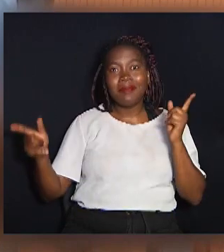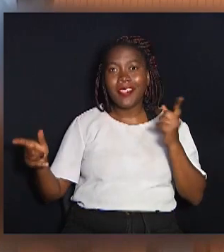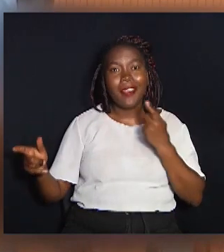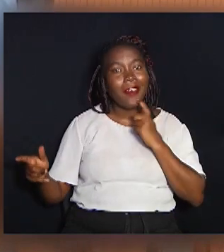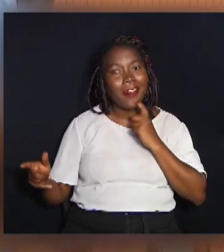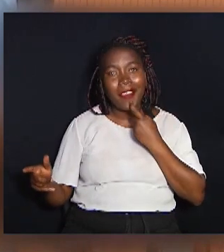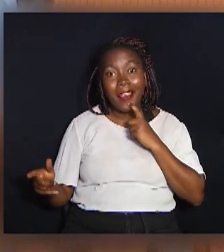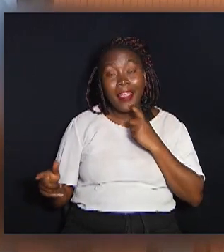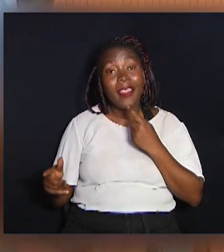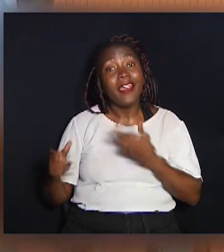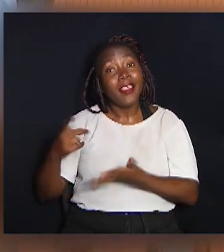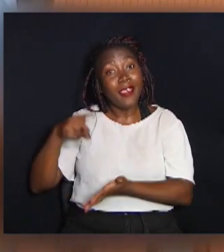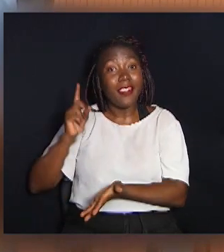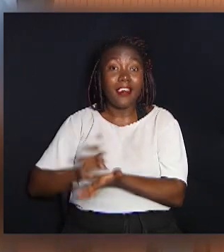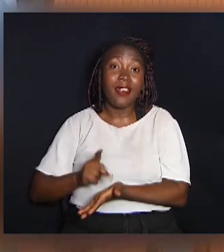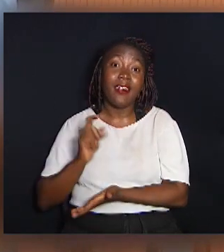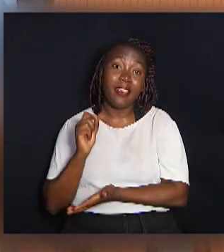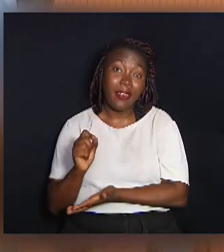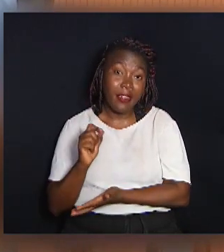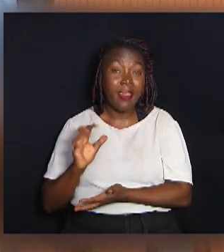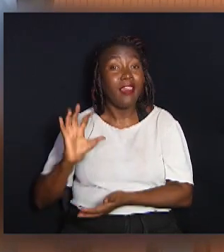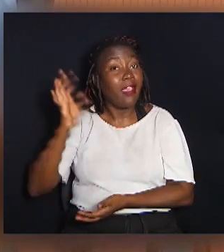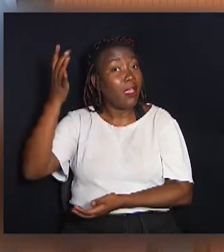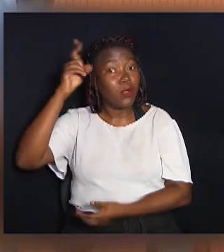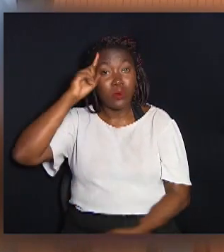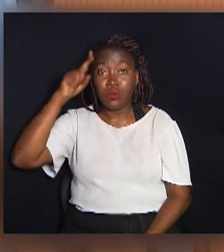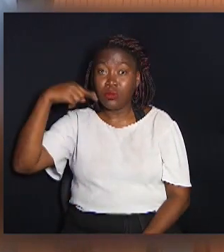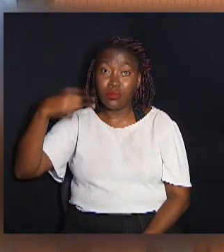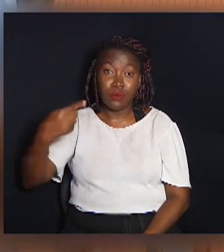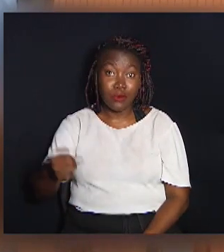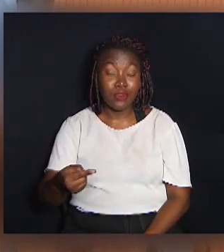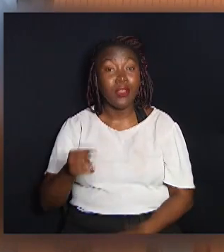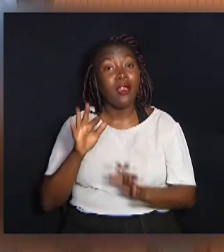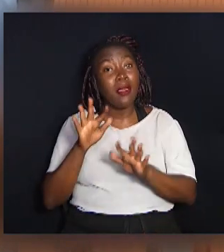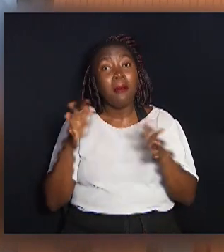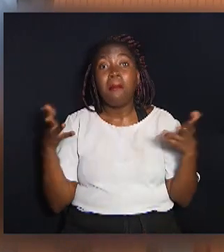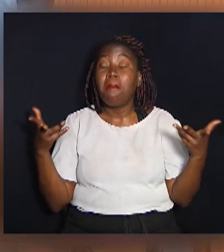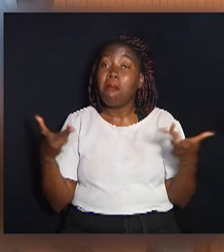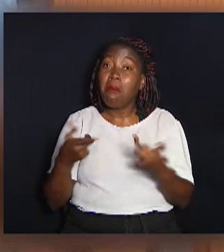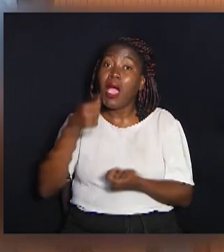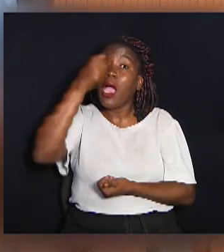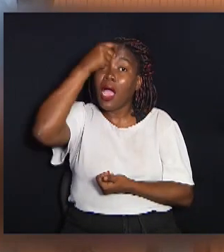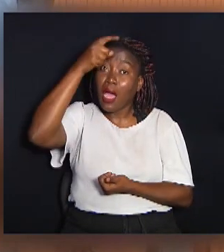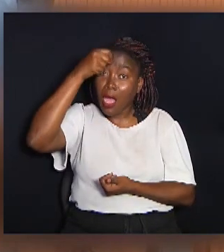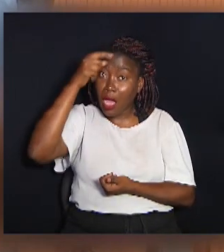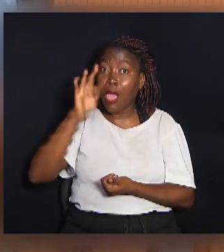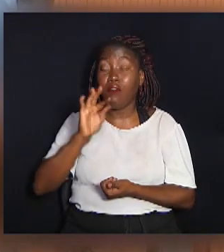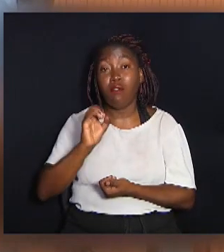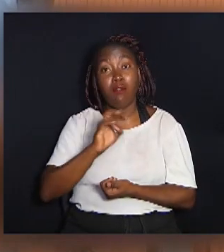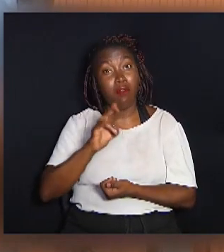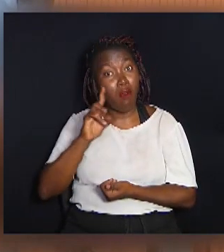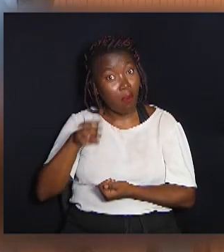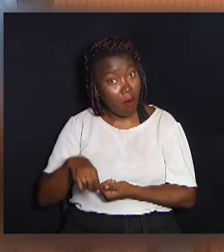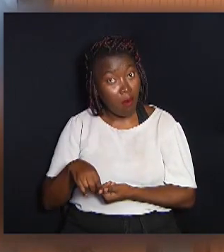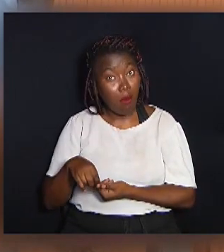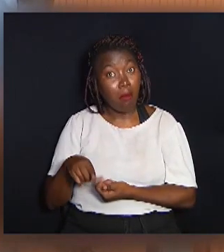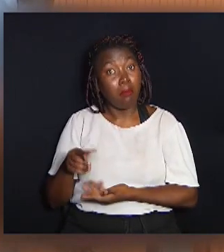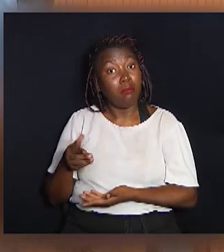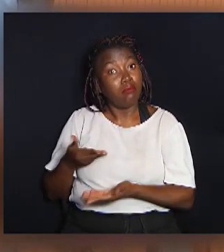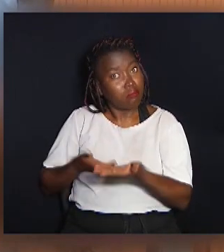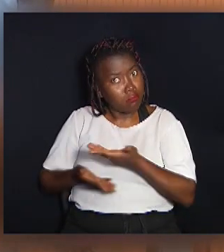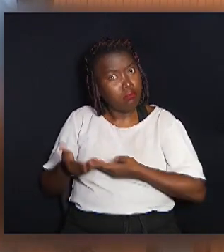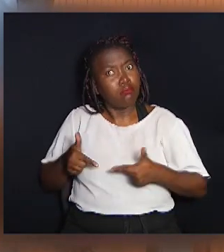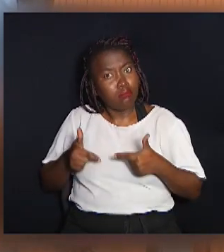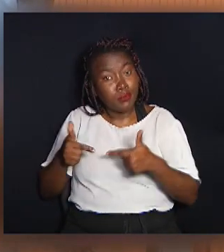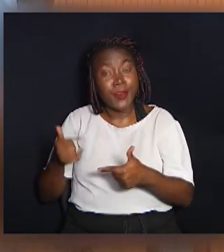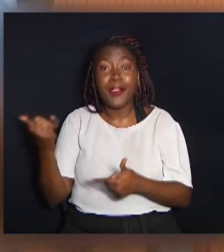uma realidade que acontece todo dia. Mas é maravilhosa a cultura do forró, temos que sim valorizar. E é importante a gente apoiar